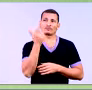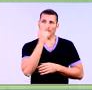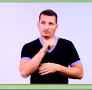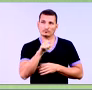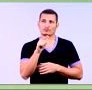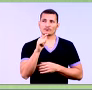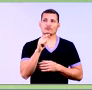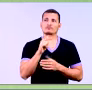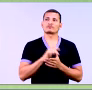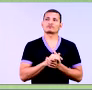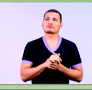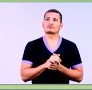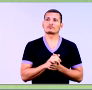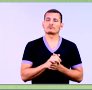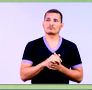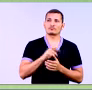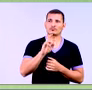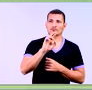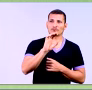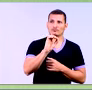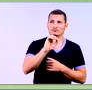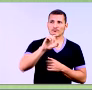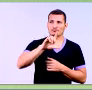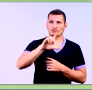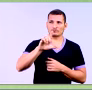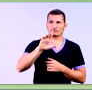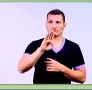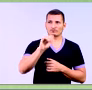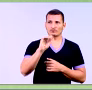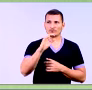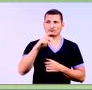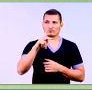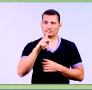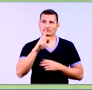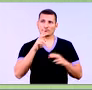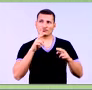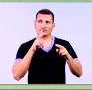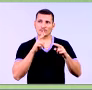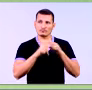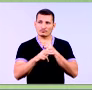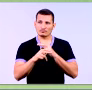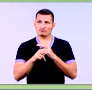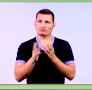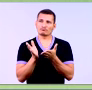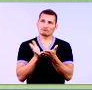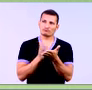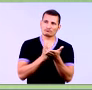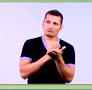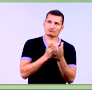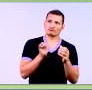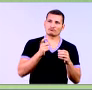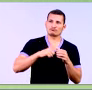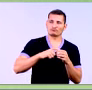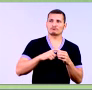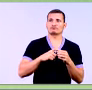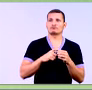encerra a transação, e rollback, se nós desejamos abortar e voltar à situação que nós tínhamos